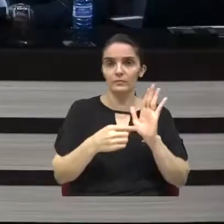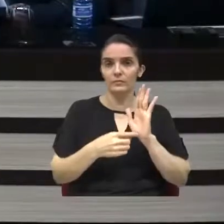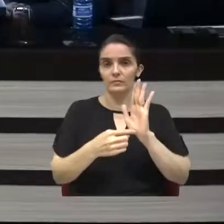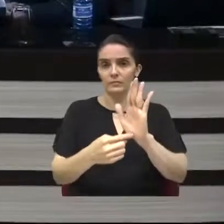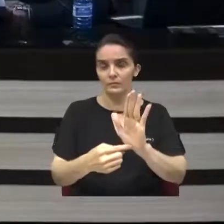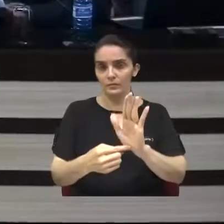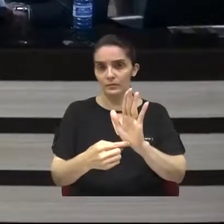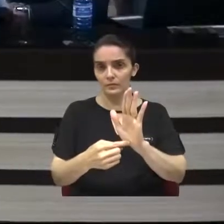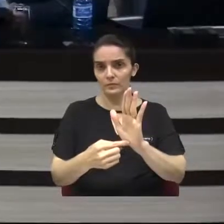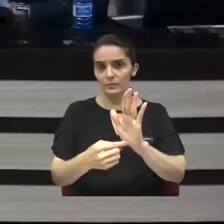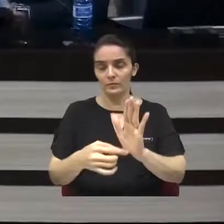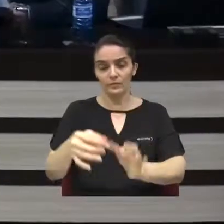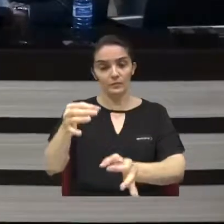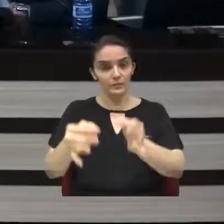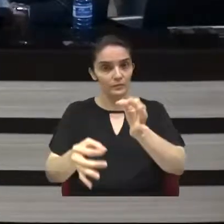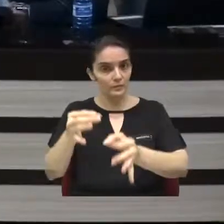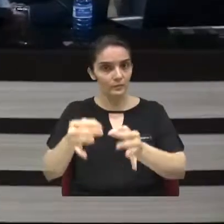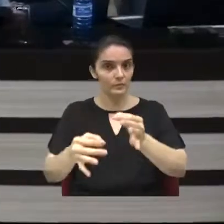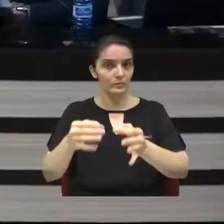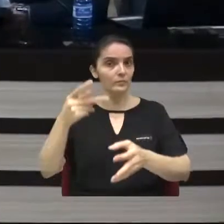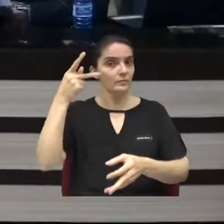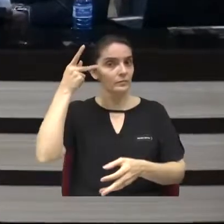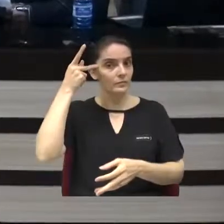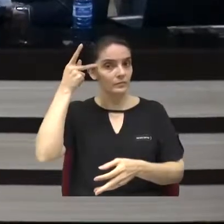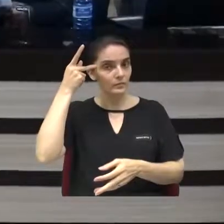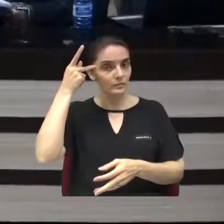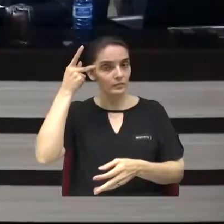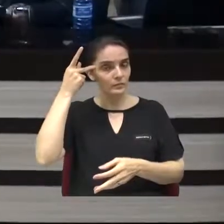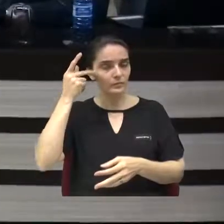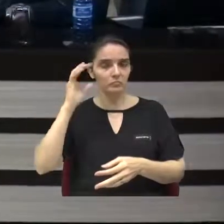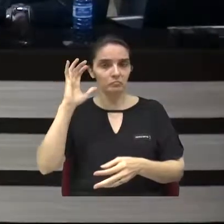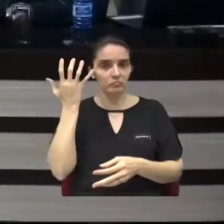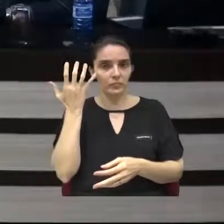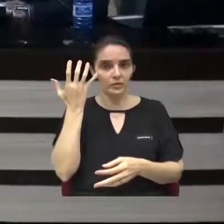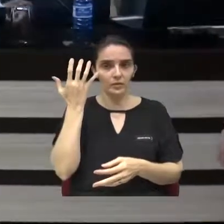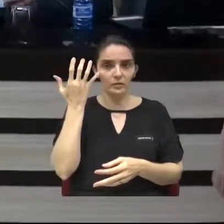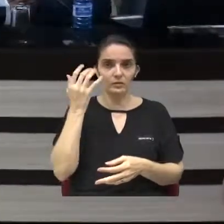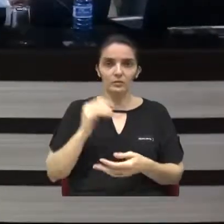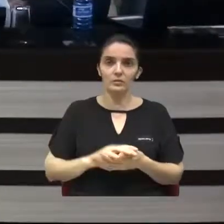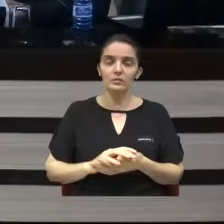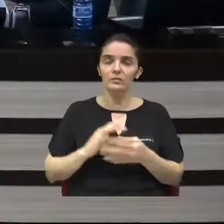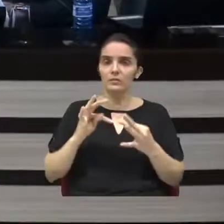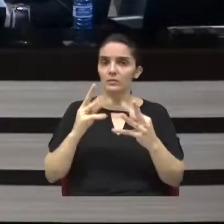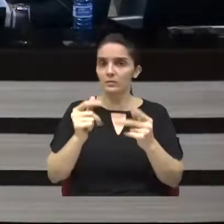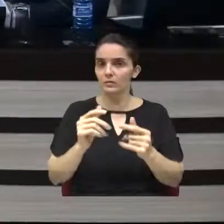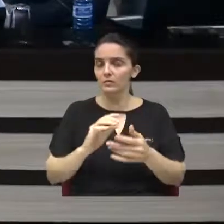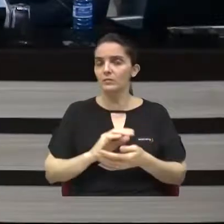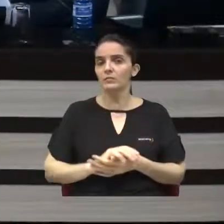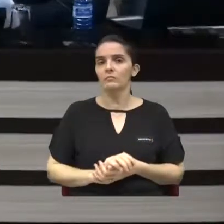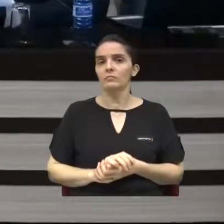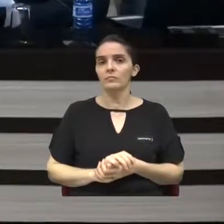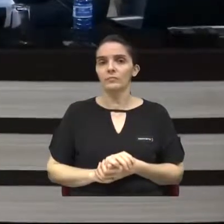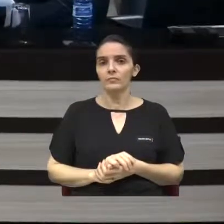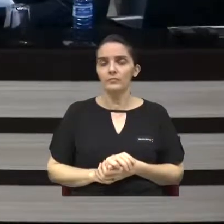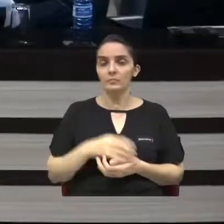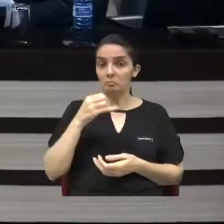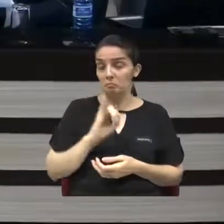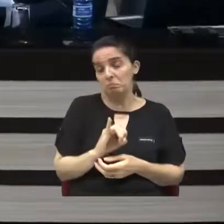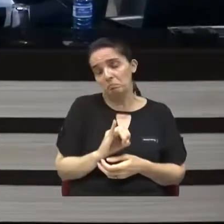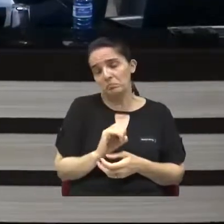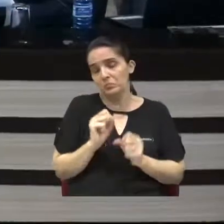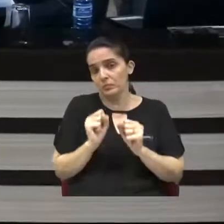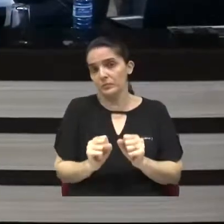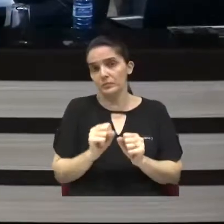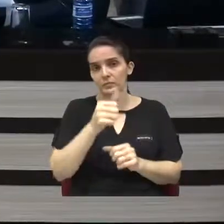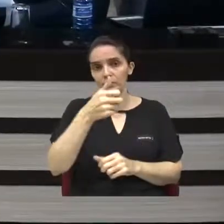Promotoria Geral de Justiça do Estado de São Paulo para as providências legais, caso cabíveis.